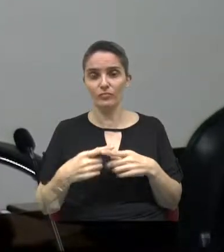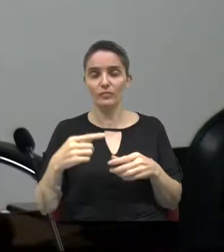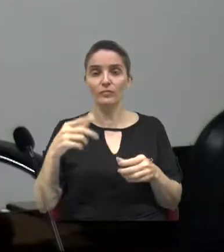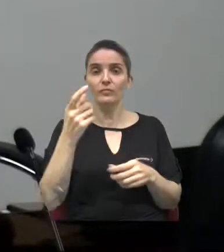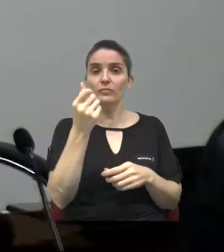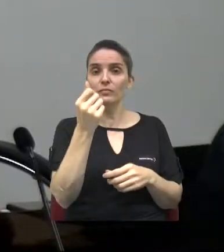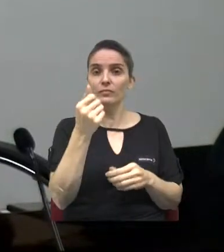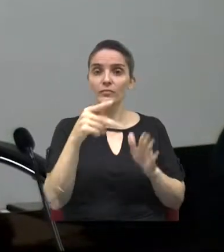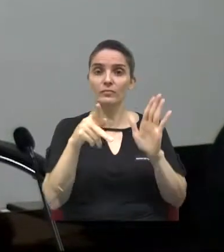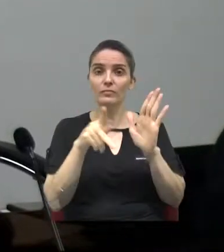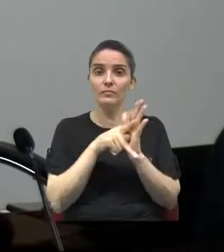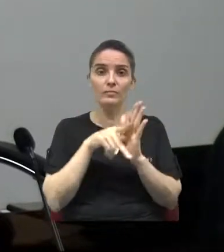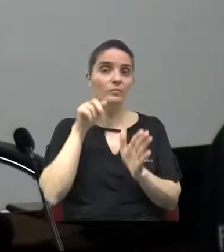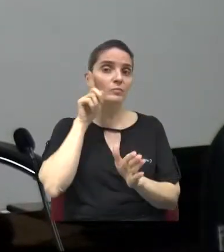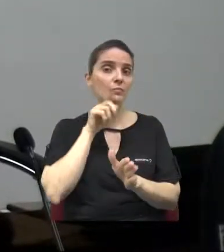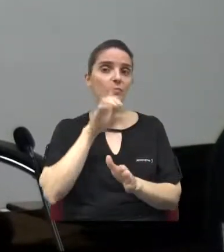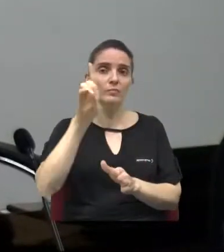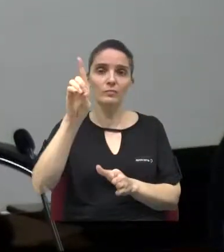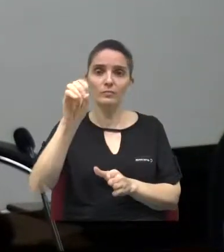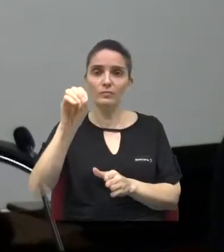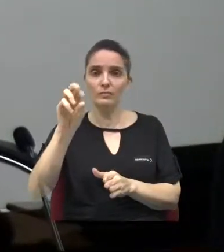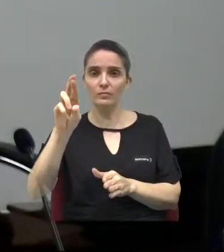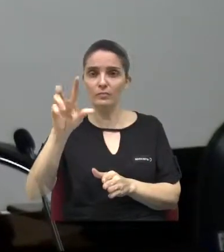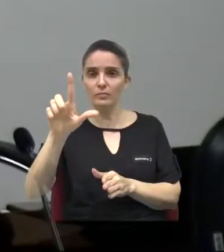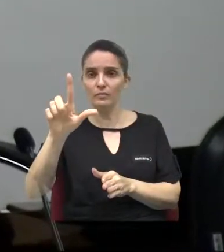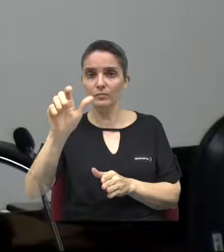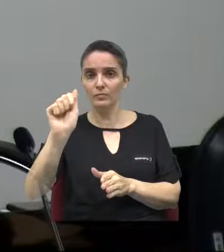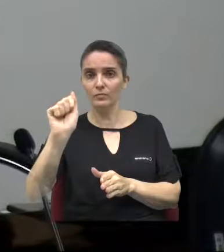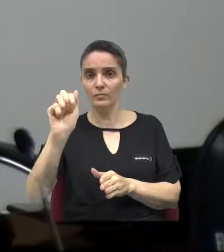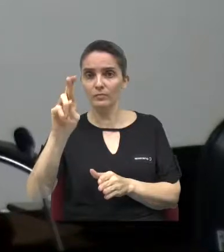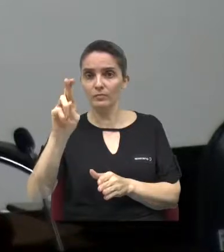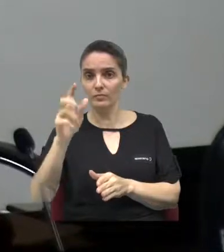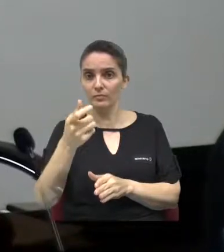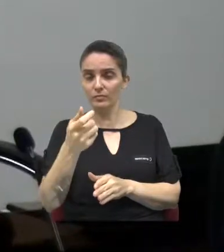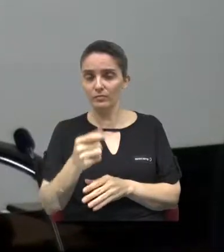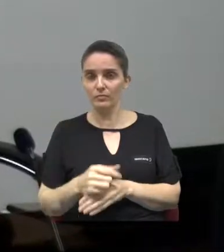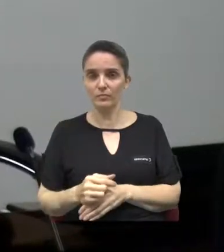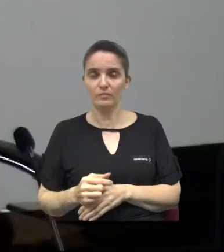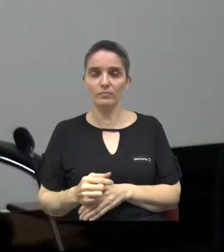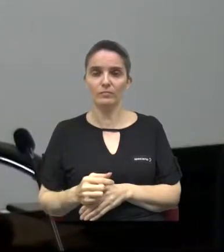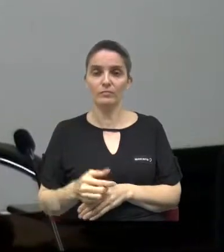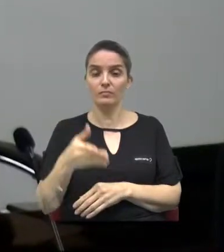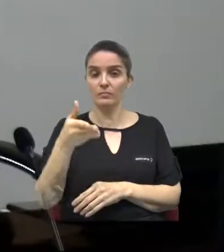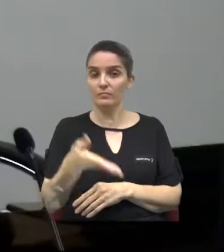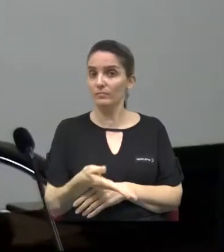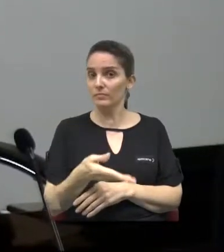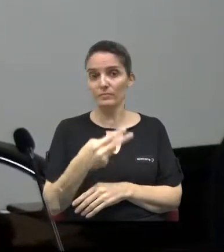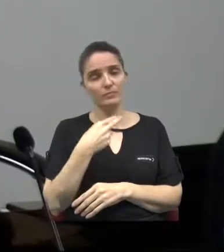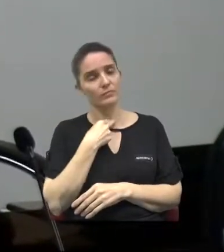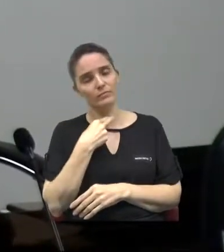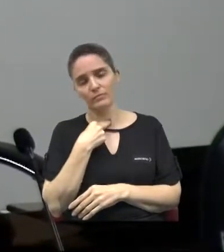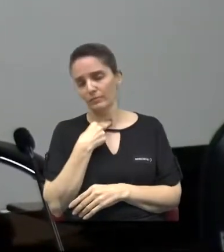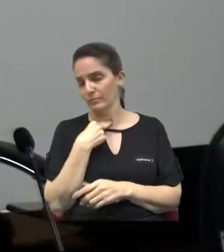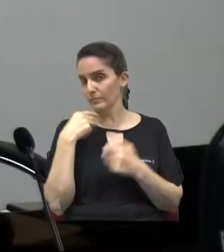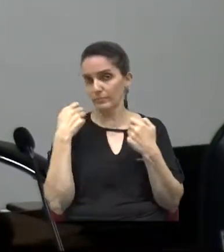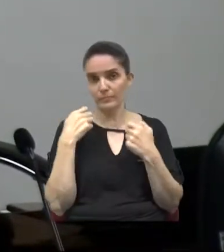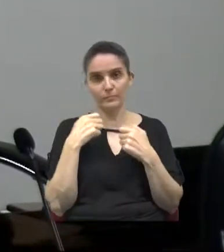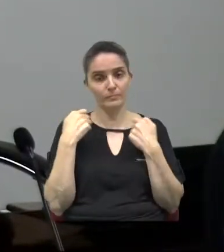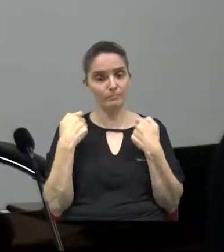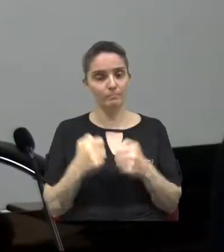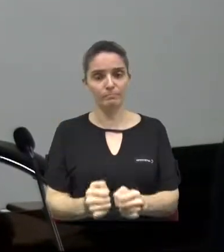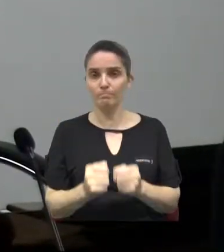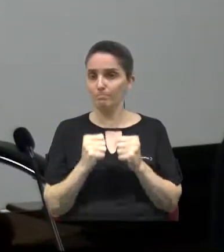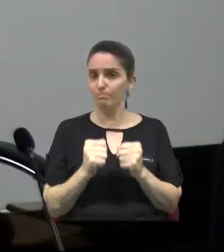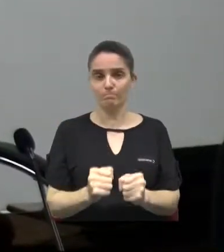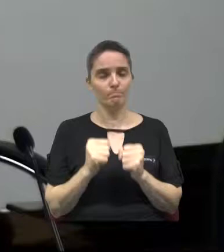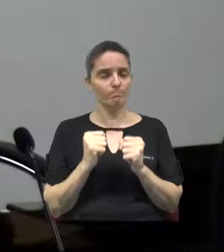dólar. Pode ter grandes oscilações. Falam que agora é justamente a hora de não fazer dívidas. Dívida